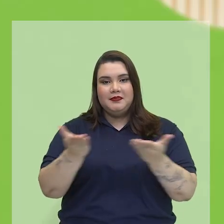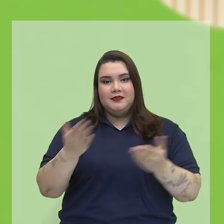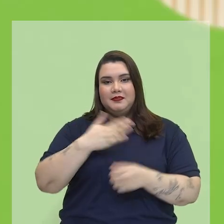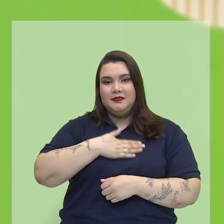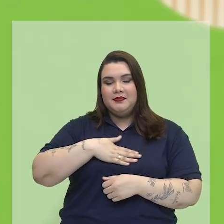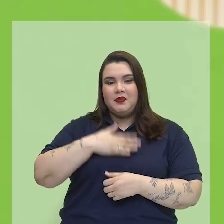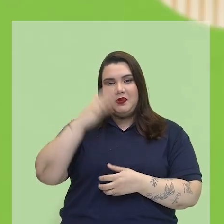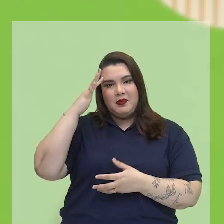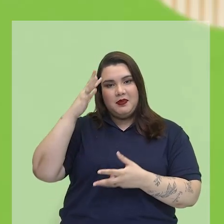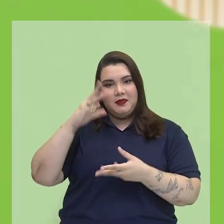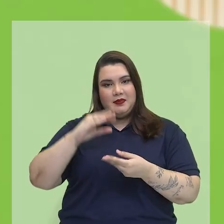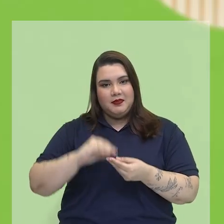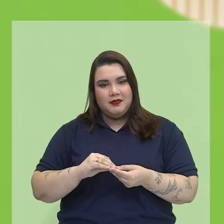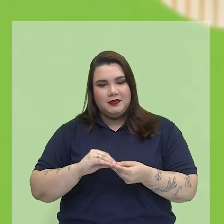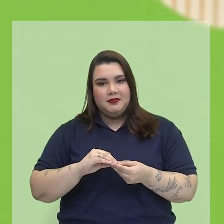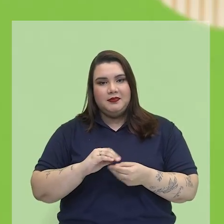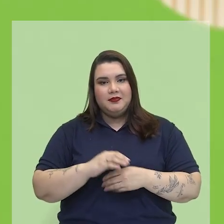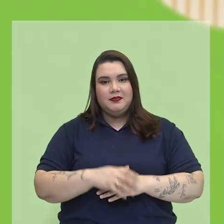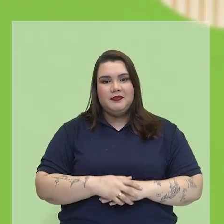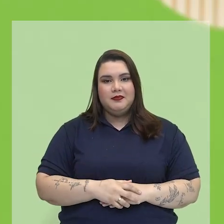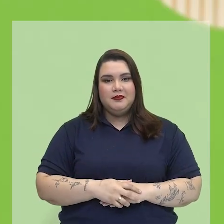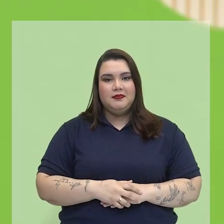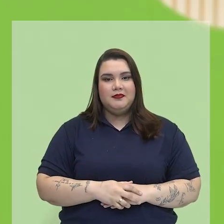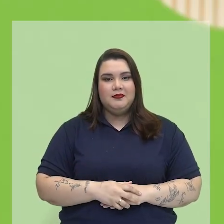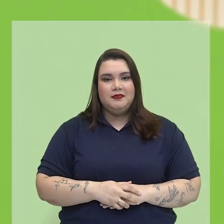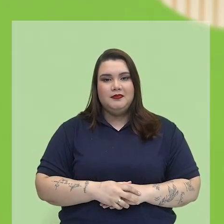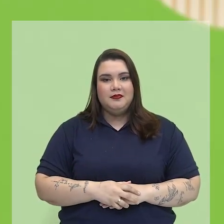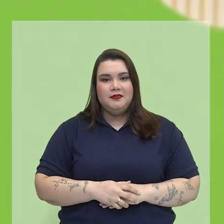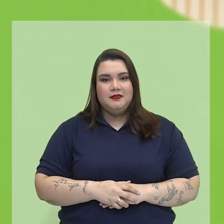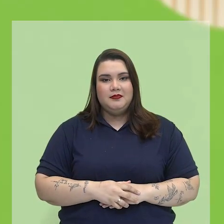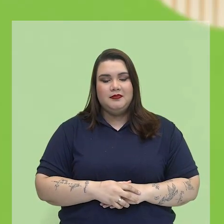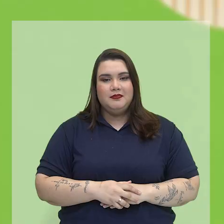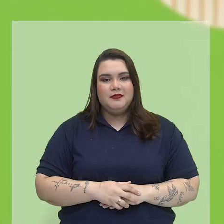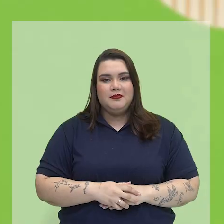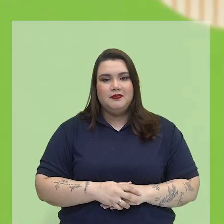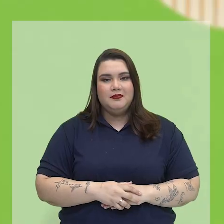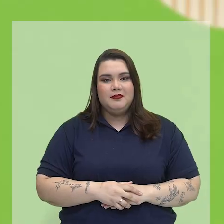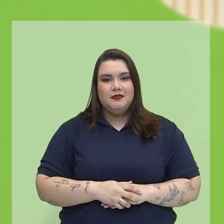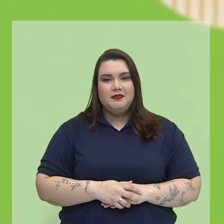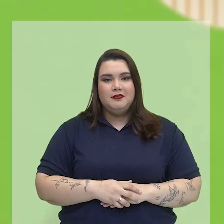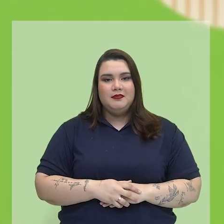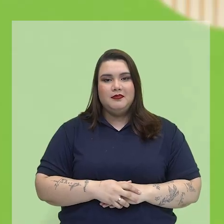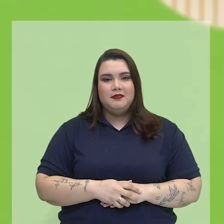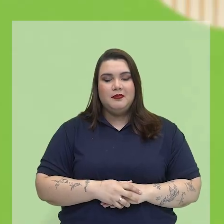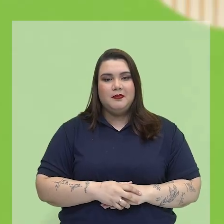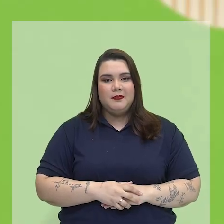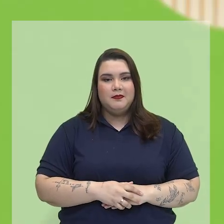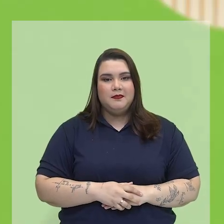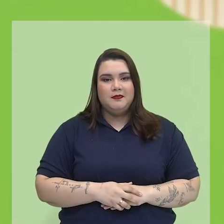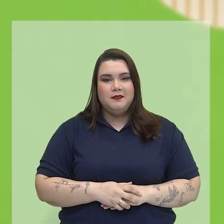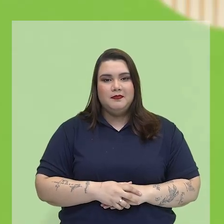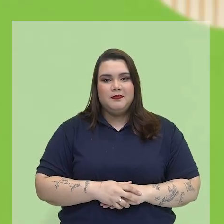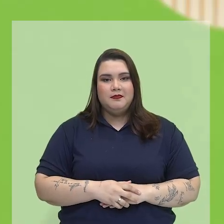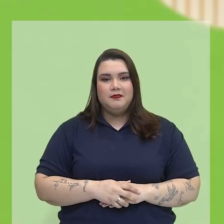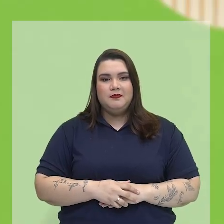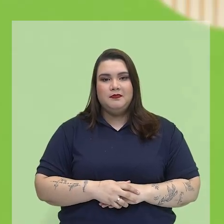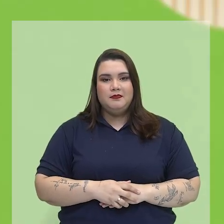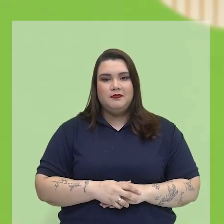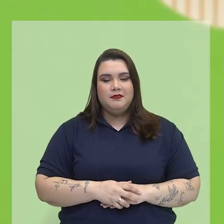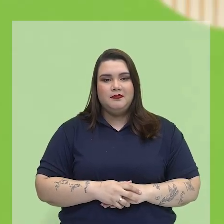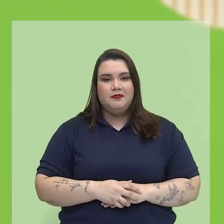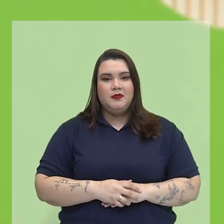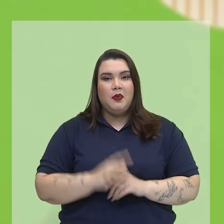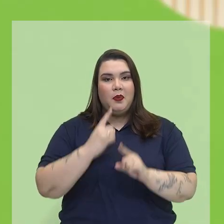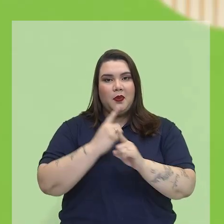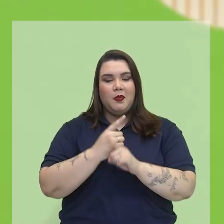gostado, entendido. E daqui a pouco a gente está voltando aí, né? Daqui a pouco eu volto com vocês para outra aula. A gente se encontra